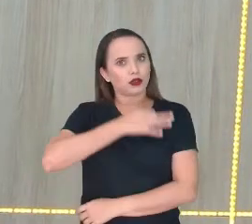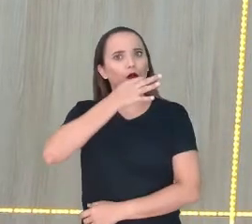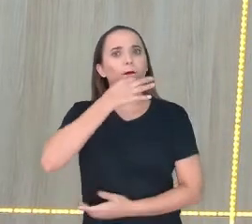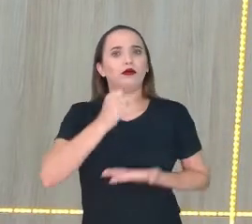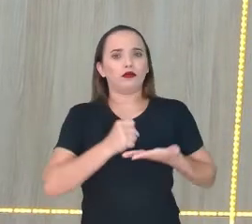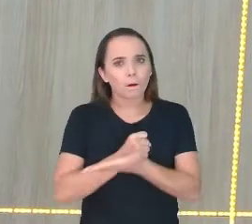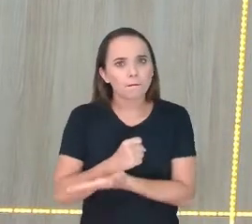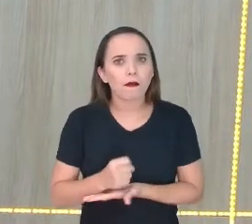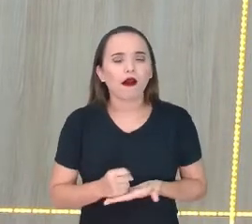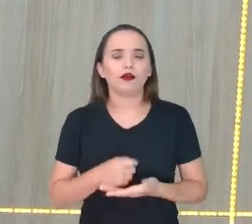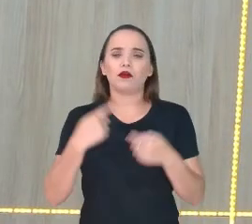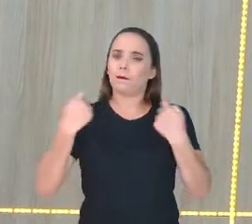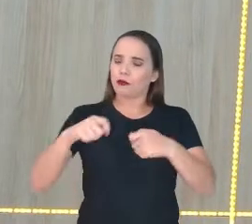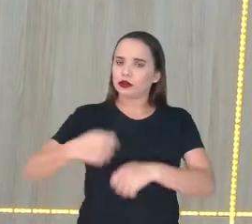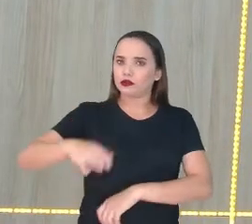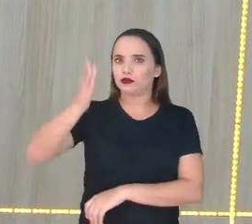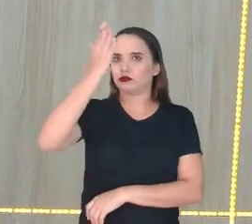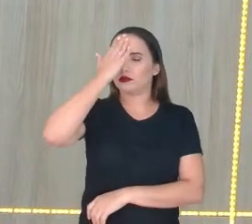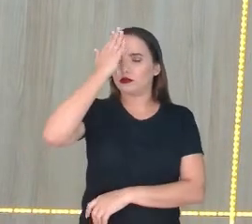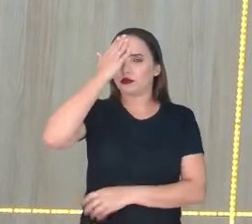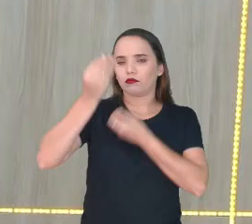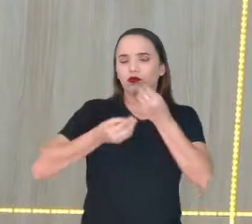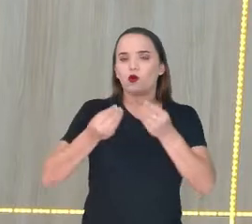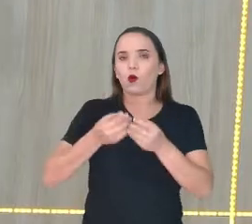a convencer o outro, né?